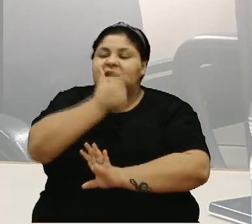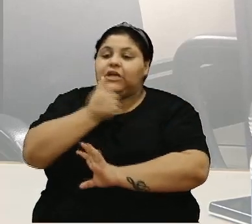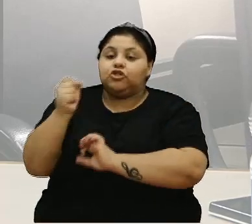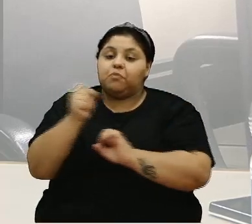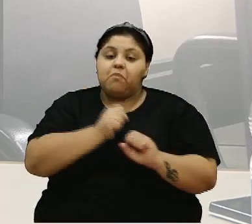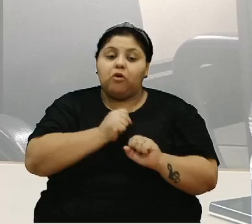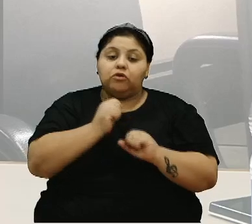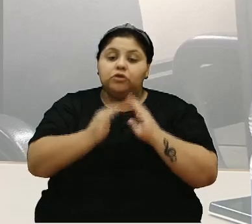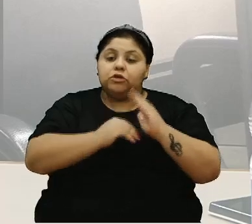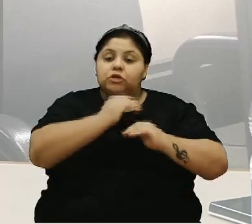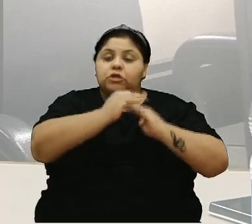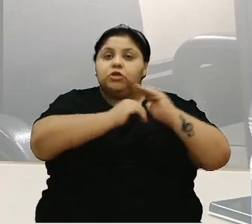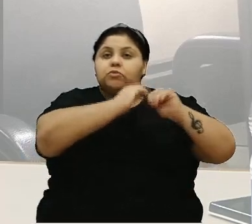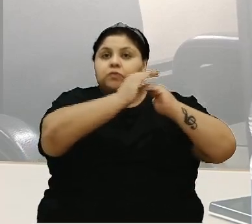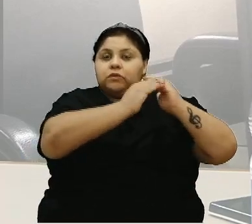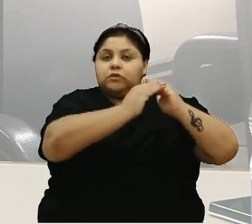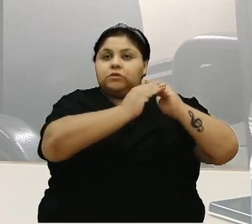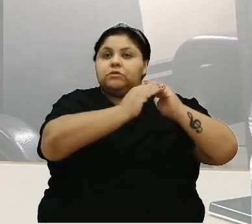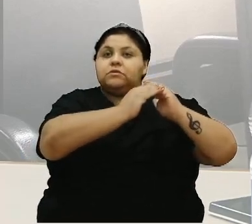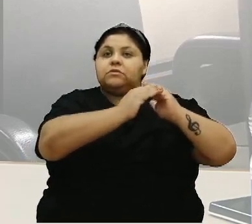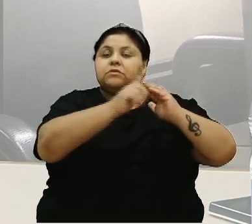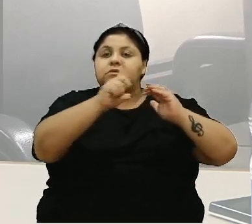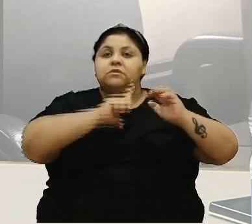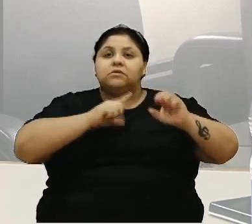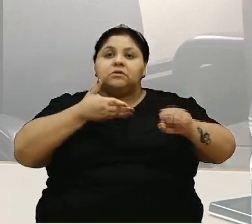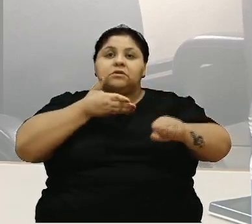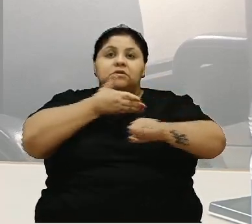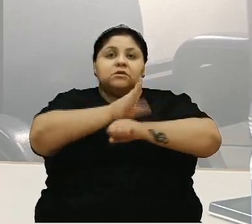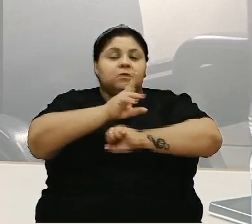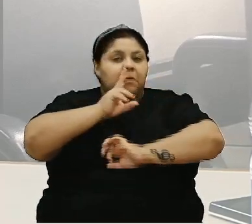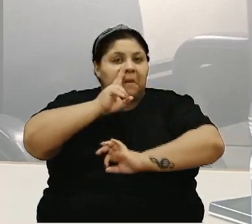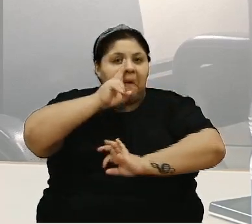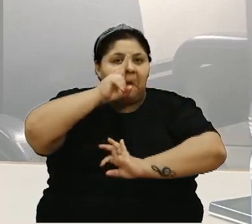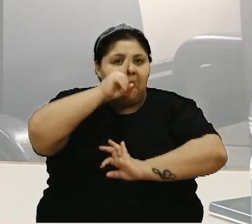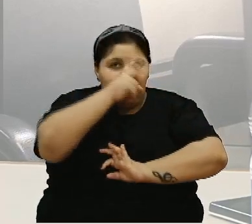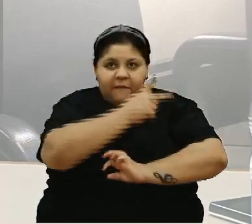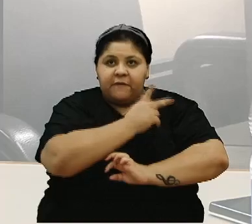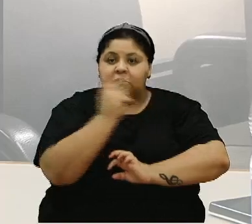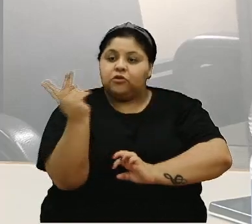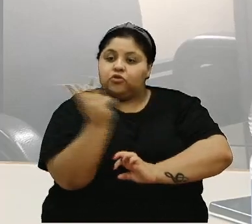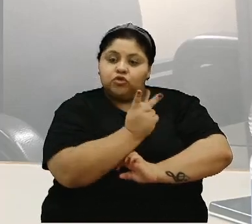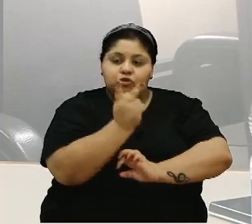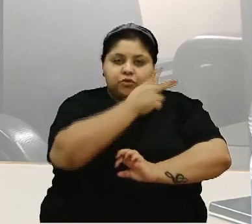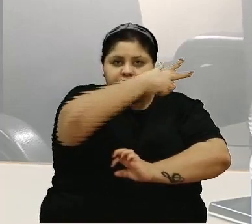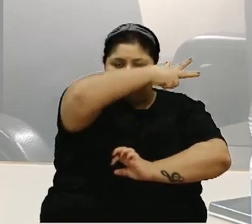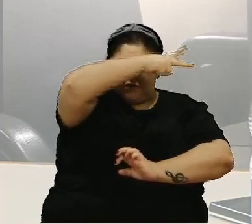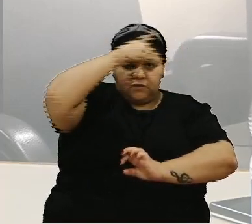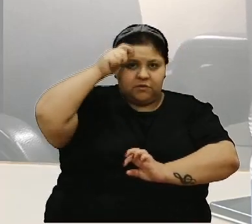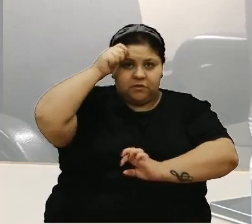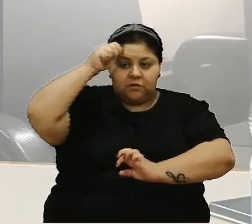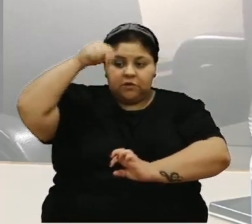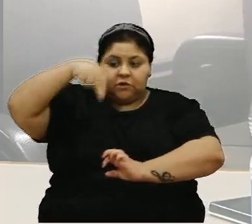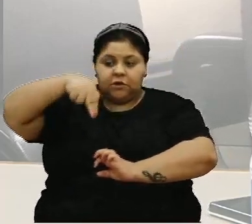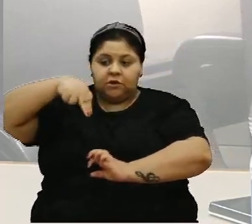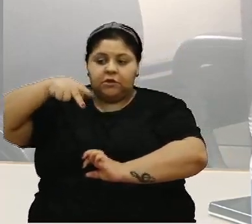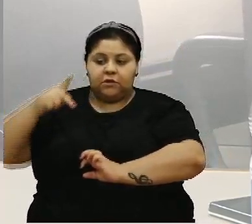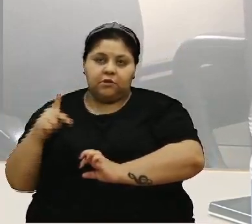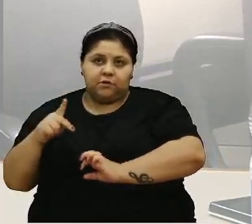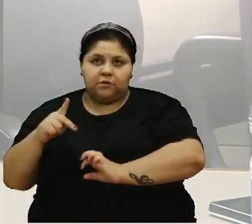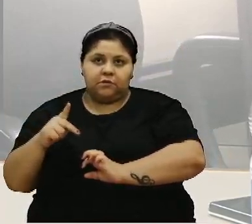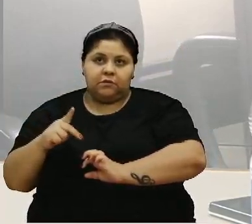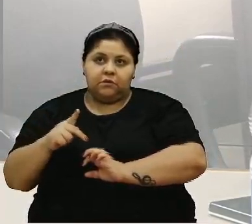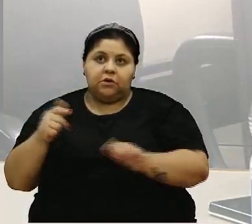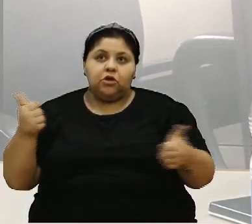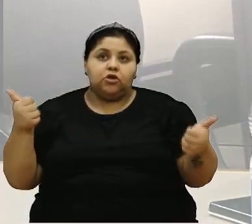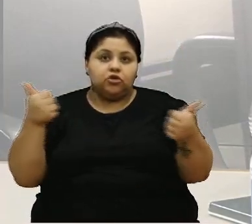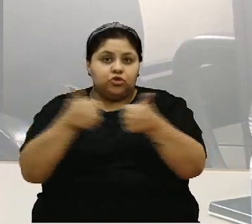ser construído algo se envolver forte os dois prefeitos, Caxias e Nova Petrópolis, junto